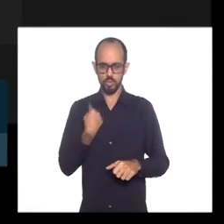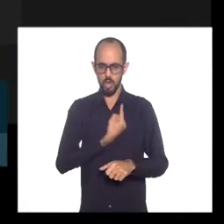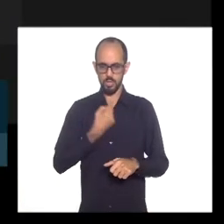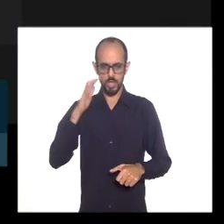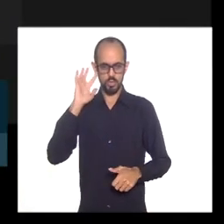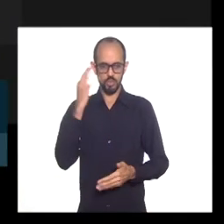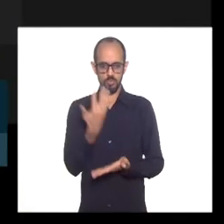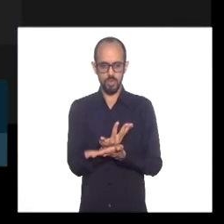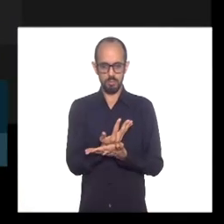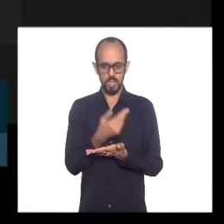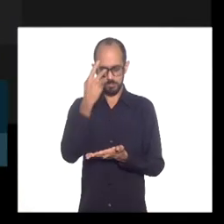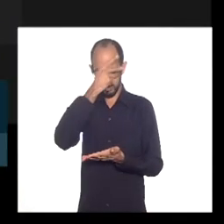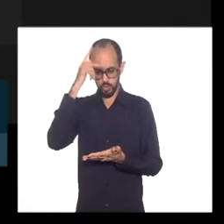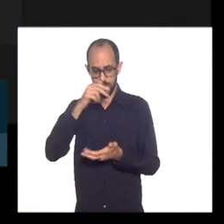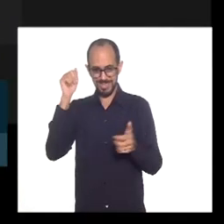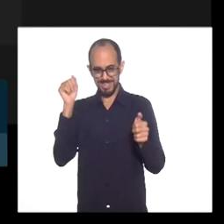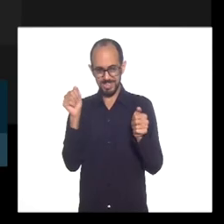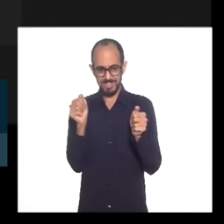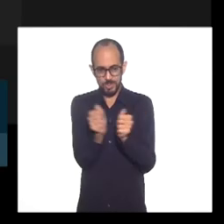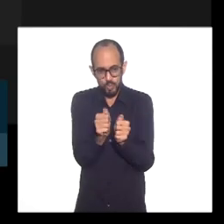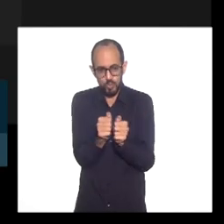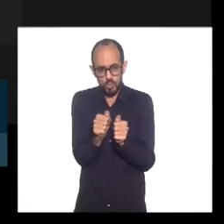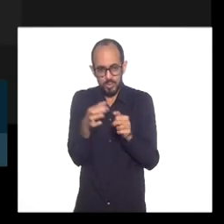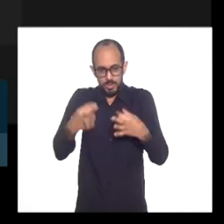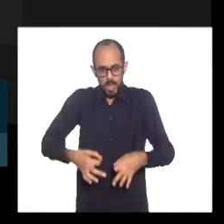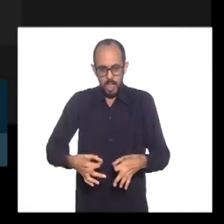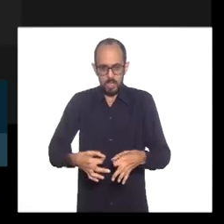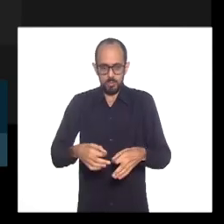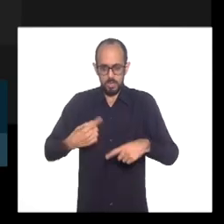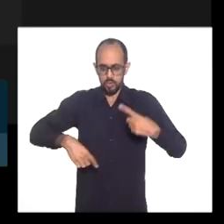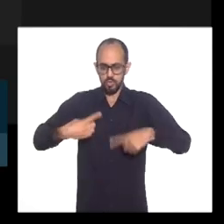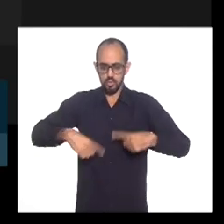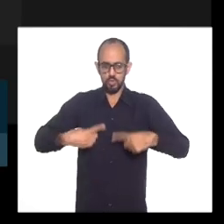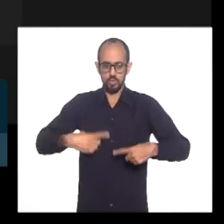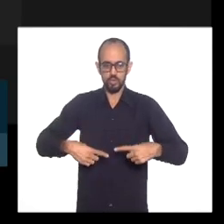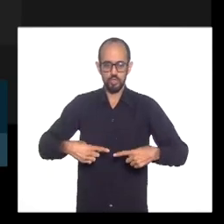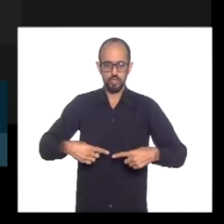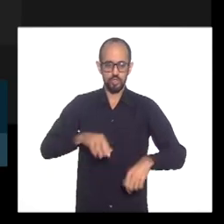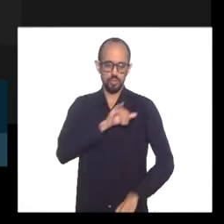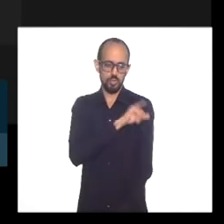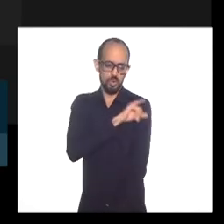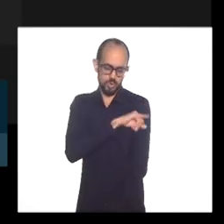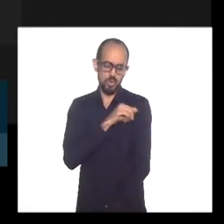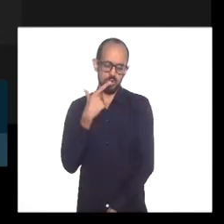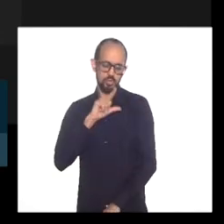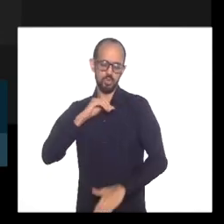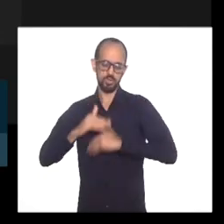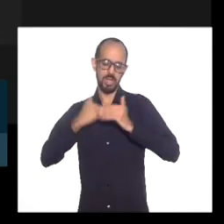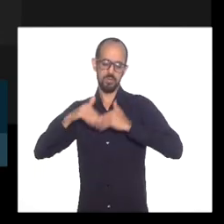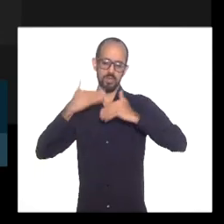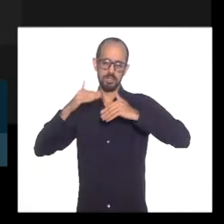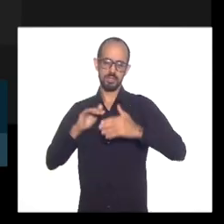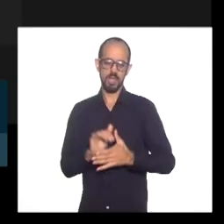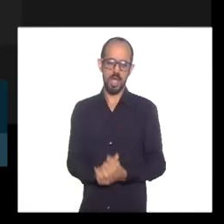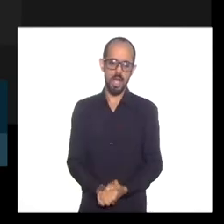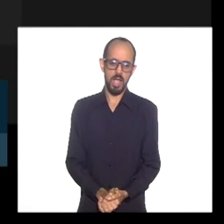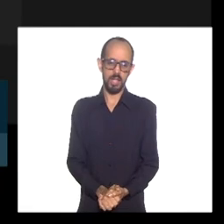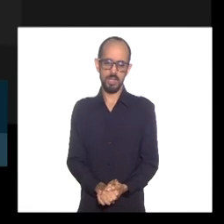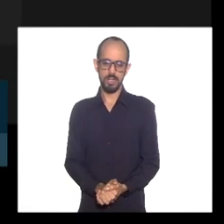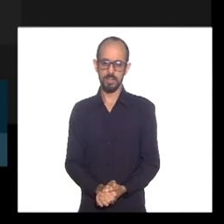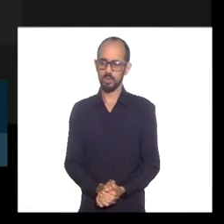as pessoas certas para discutir o Estado do Rio de Janeiro, a gente avança. Então, fazer esse reconhecimento